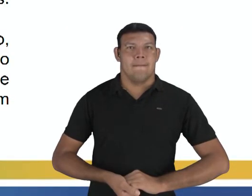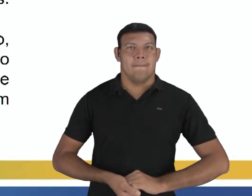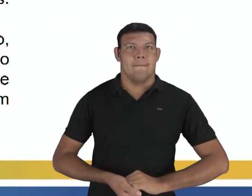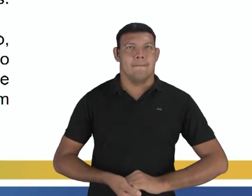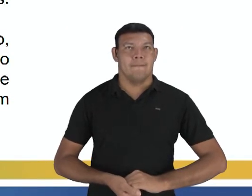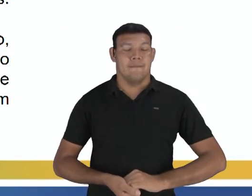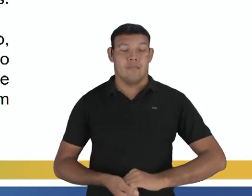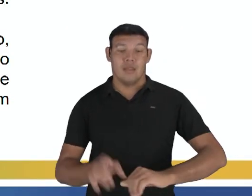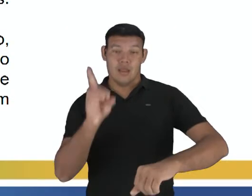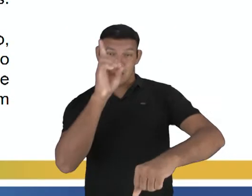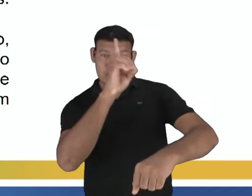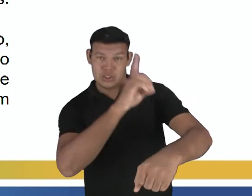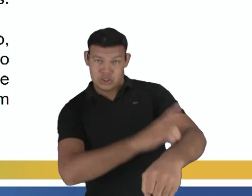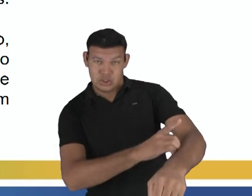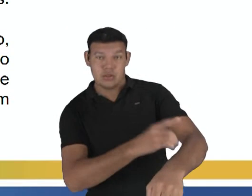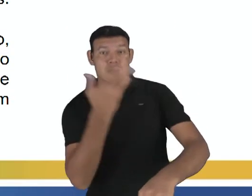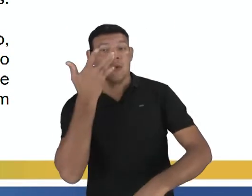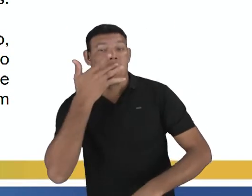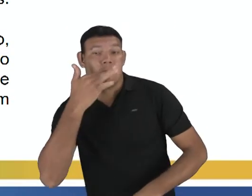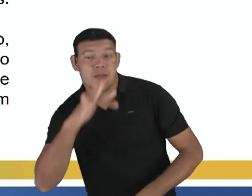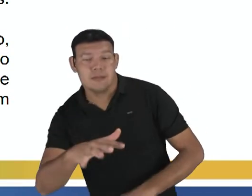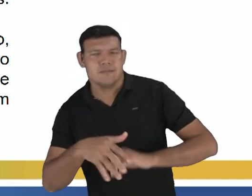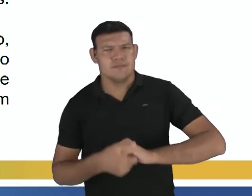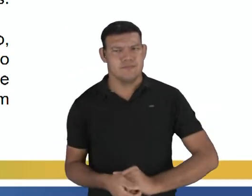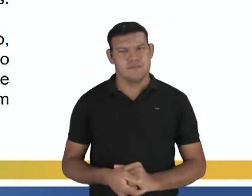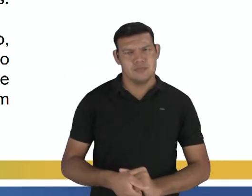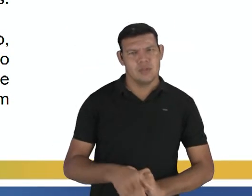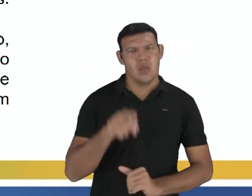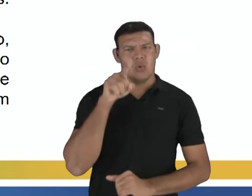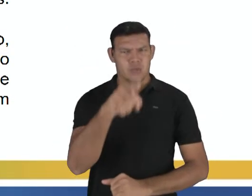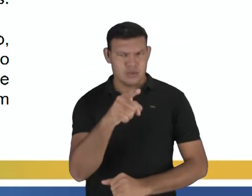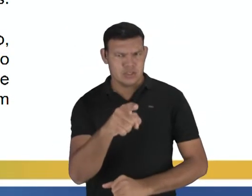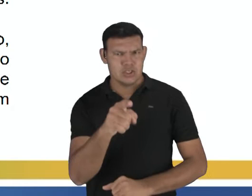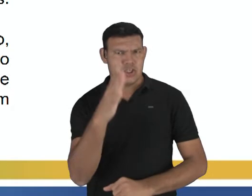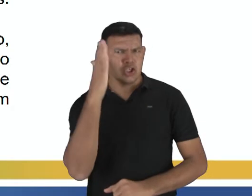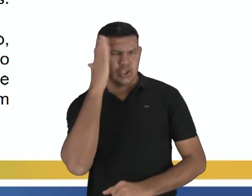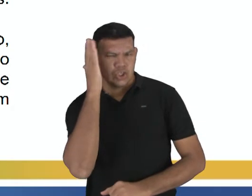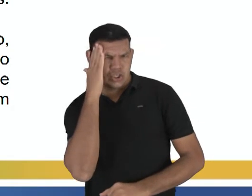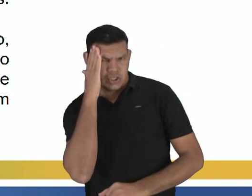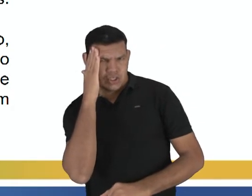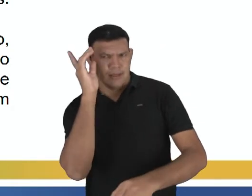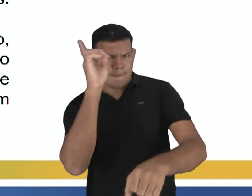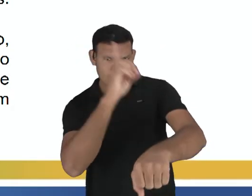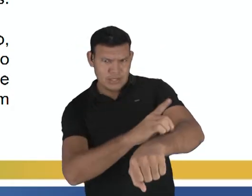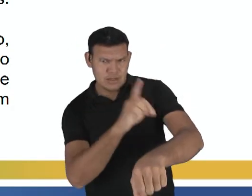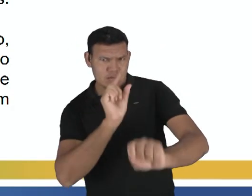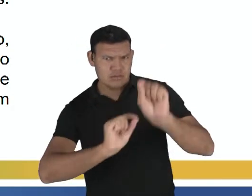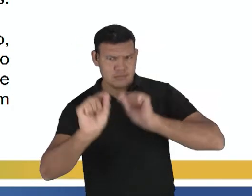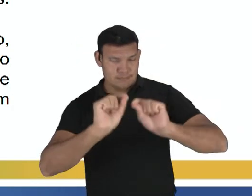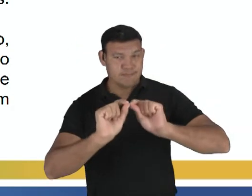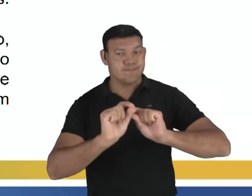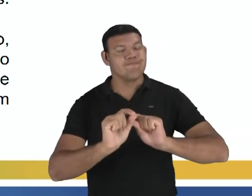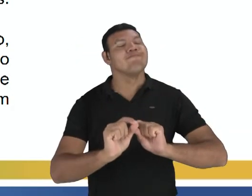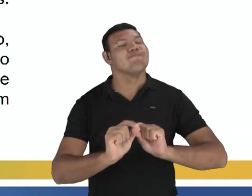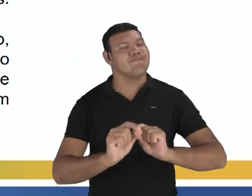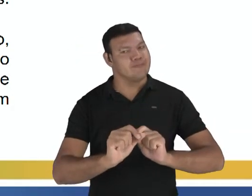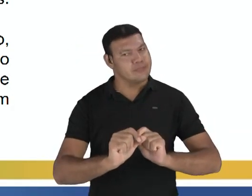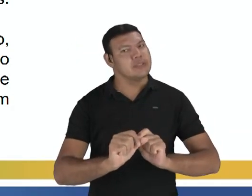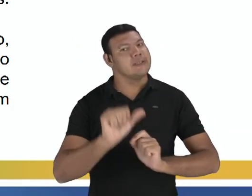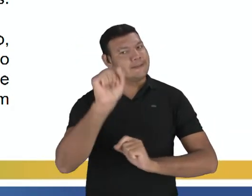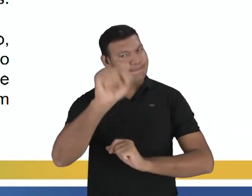A dengue em crianças. Você já ouviu falar na dengue? Com certeza,